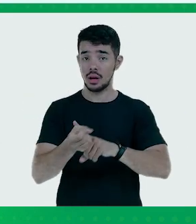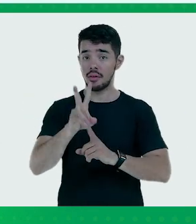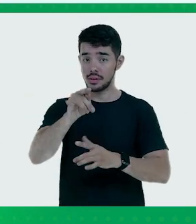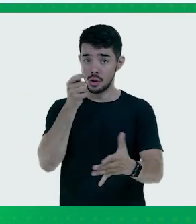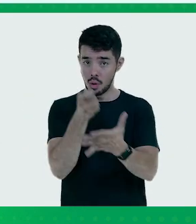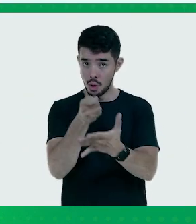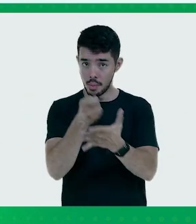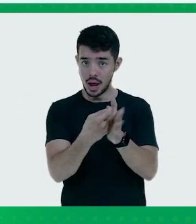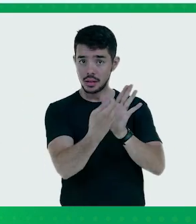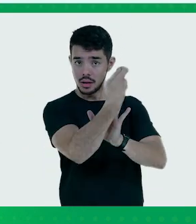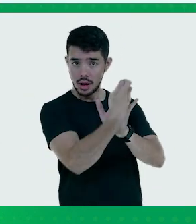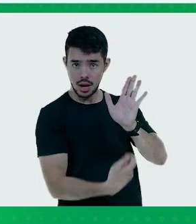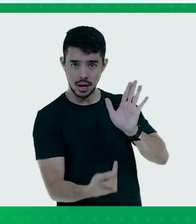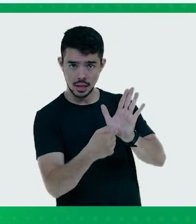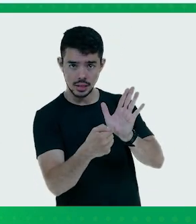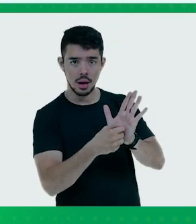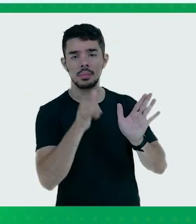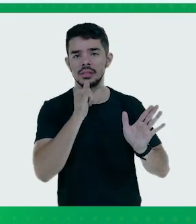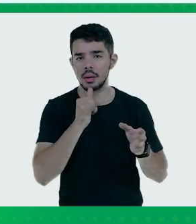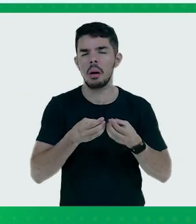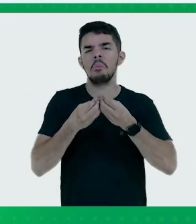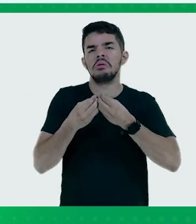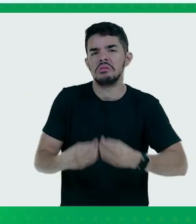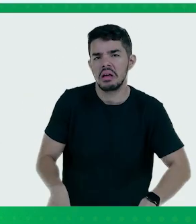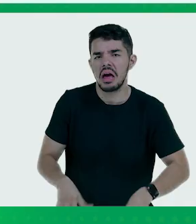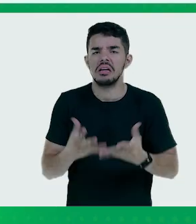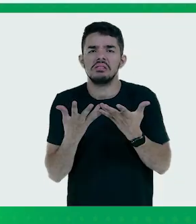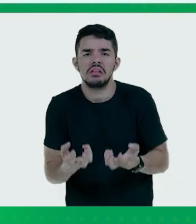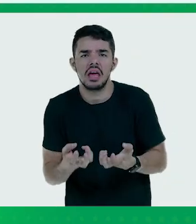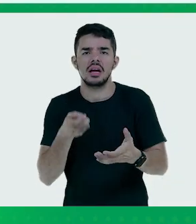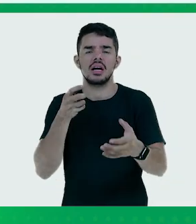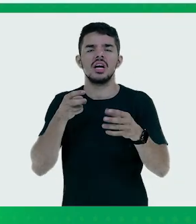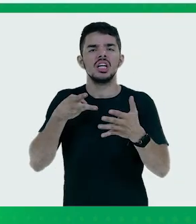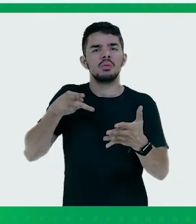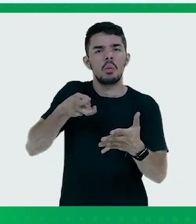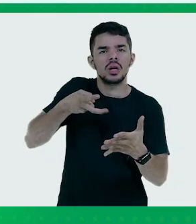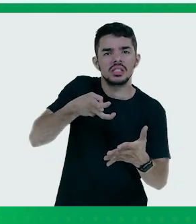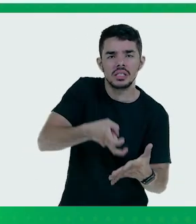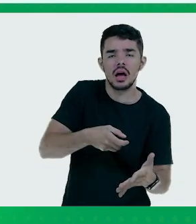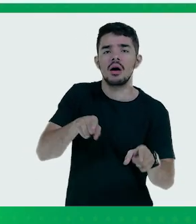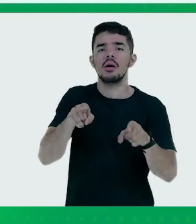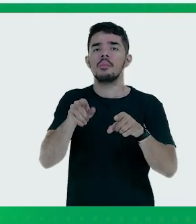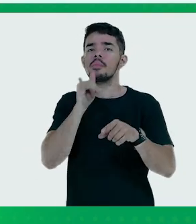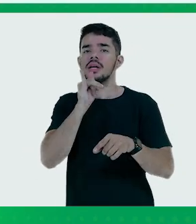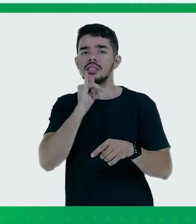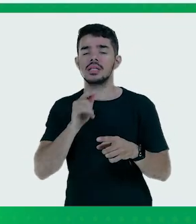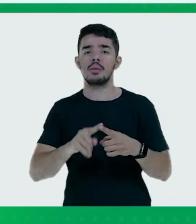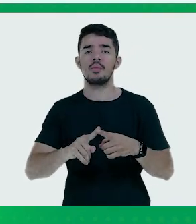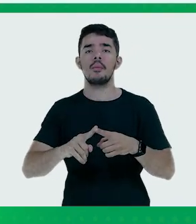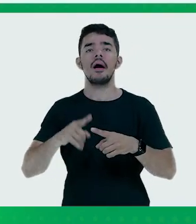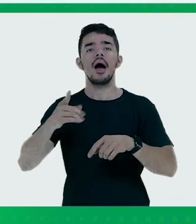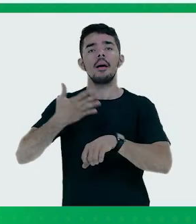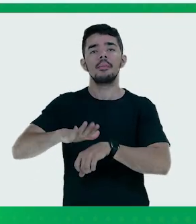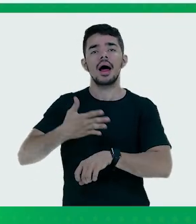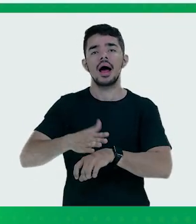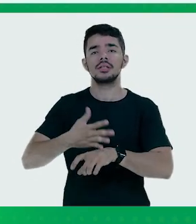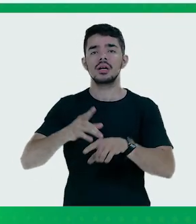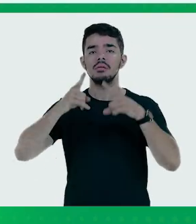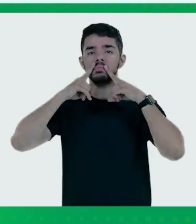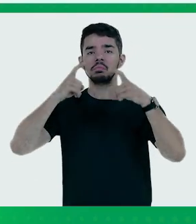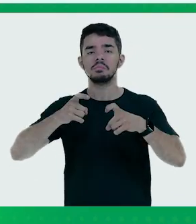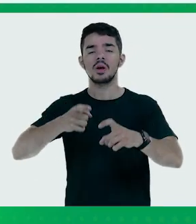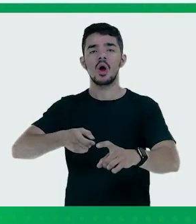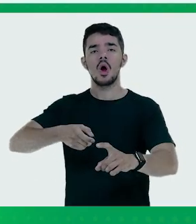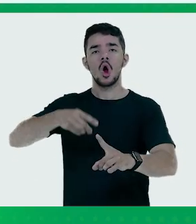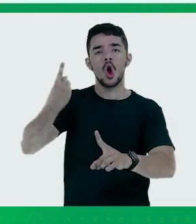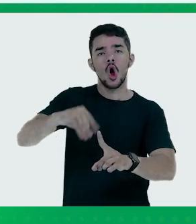cobradas lá na provinha de redação, como miséria, seca, exploração, inclusive a prática do coronelismo, vão aparecer